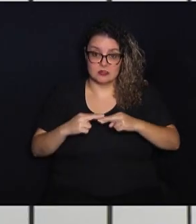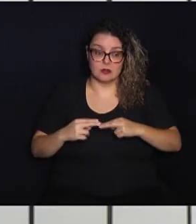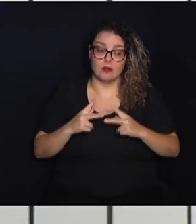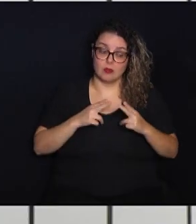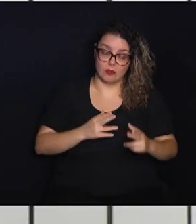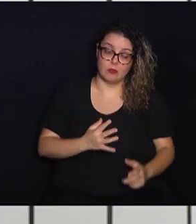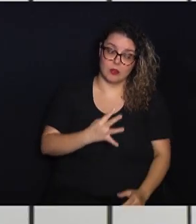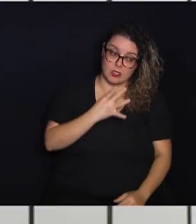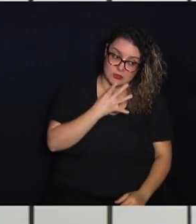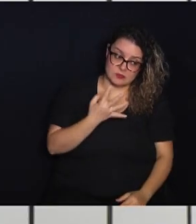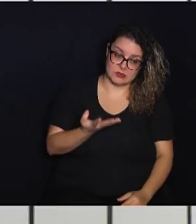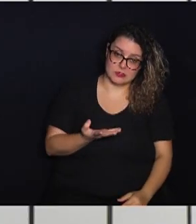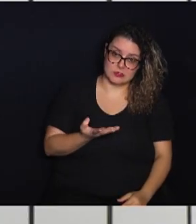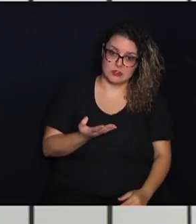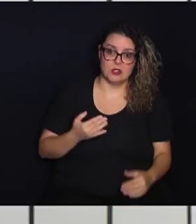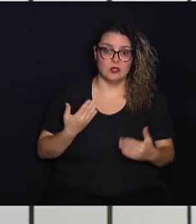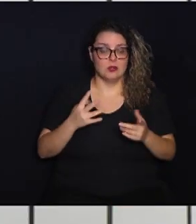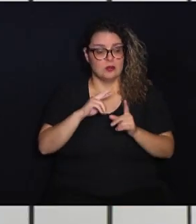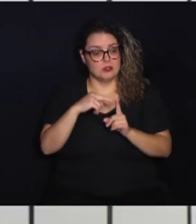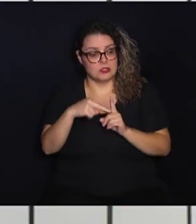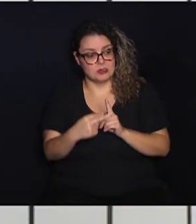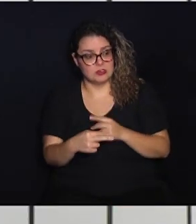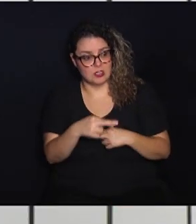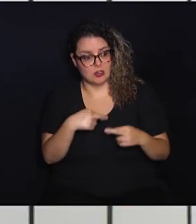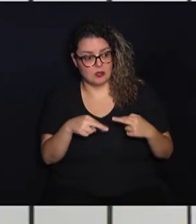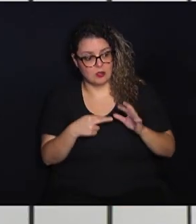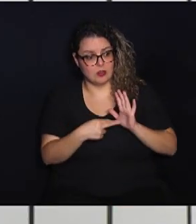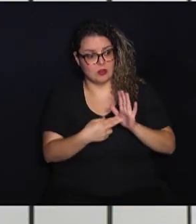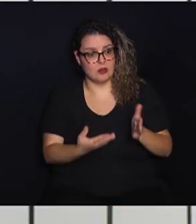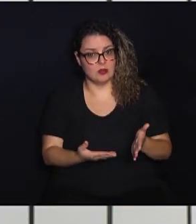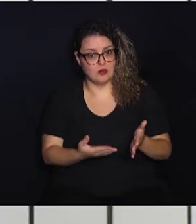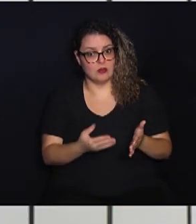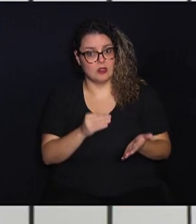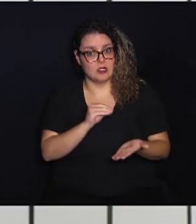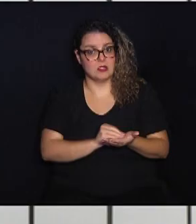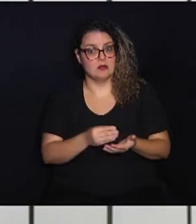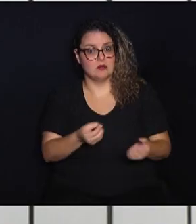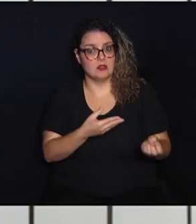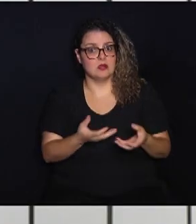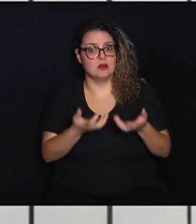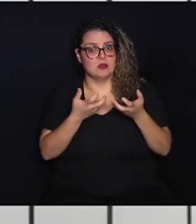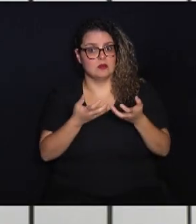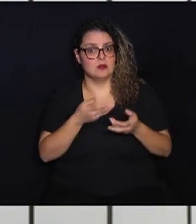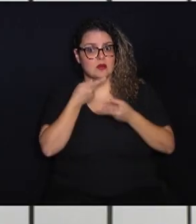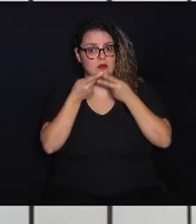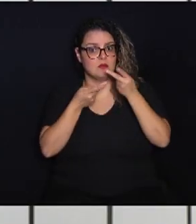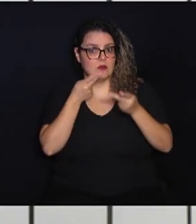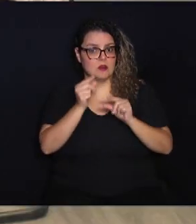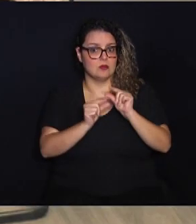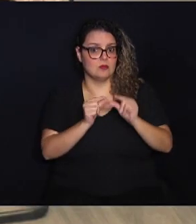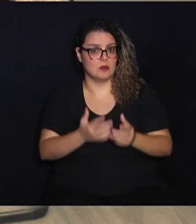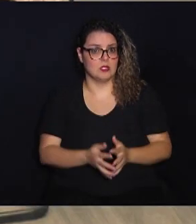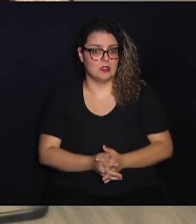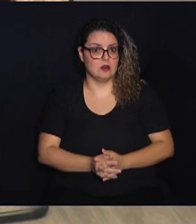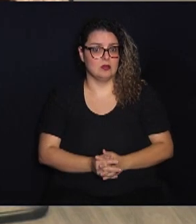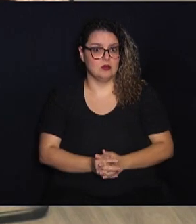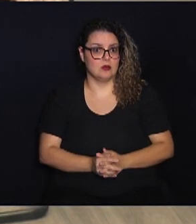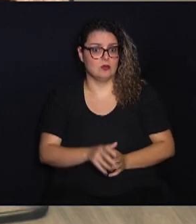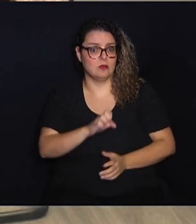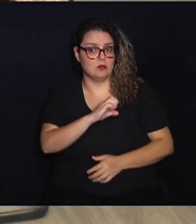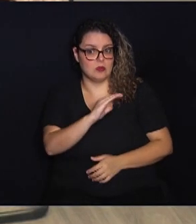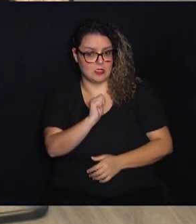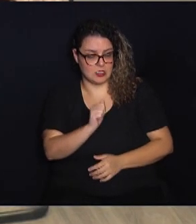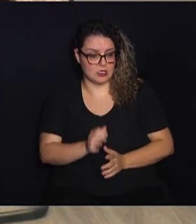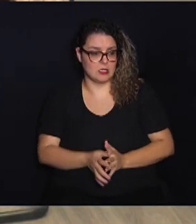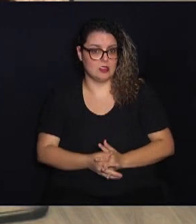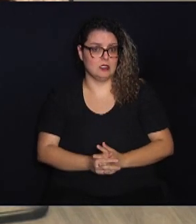conhece. Então, qual que é o seu ponto de vista referente a essa falta de atualização? Gostaria que você falasse um pouquinho sobre o ECA, né,